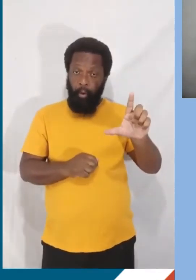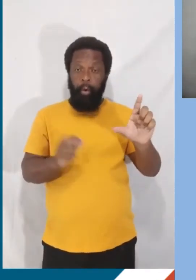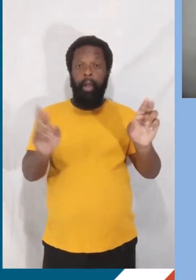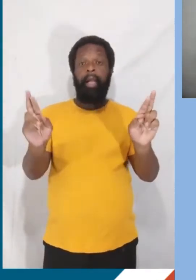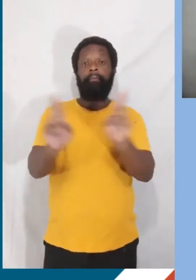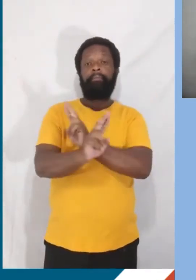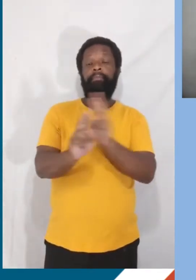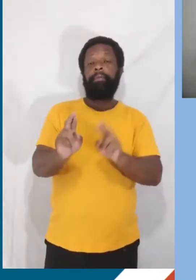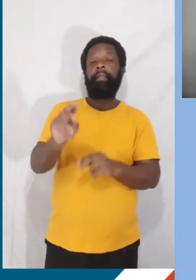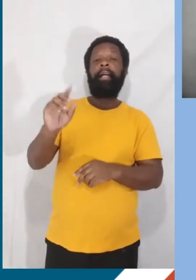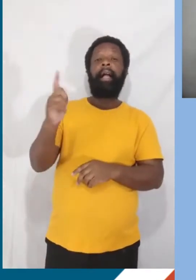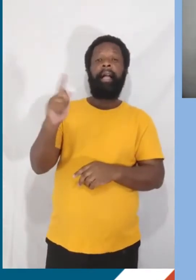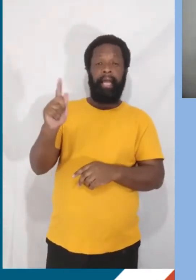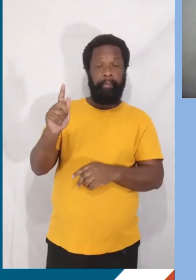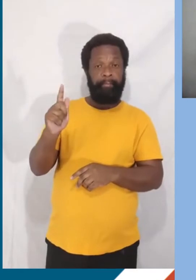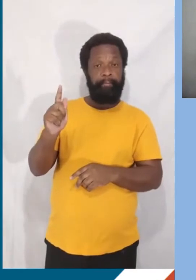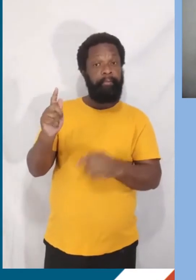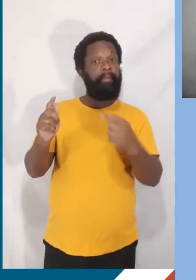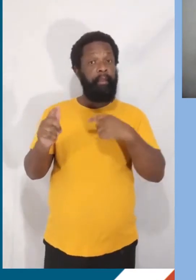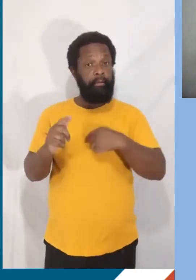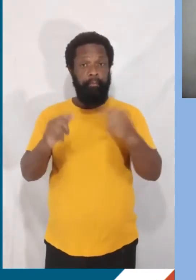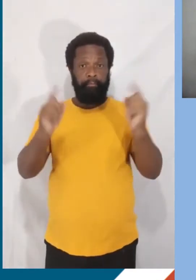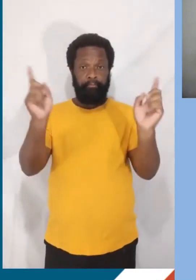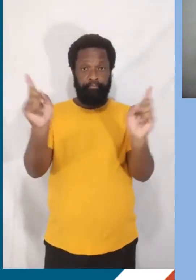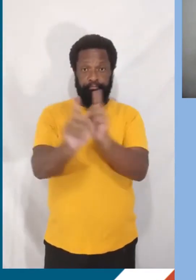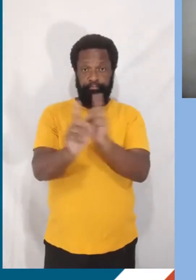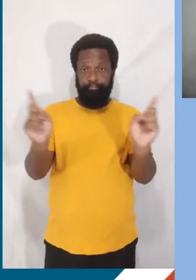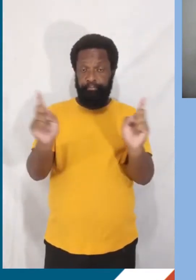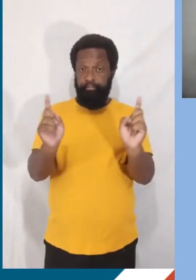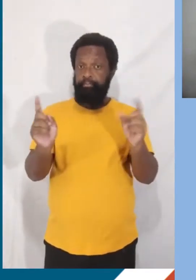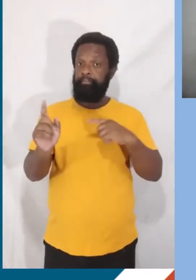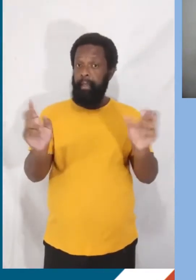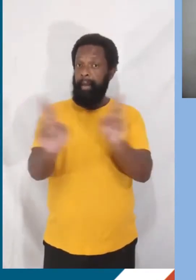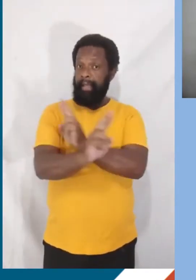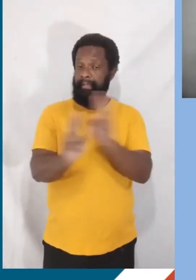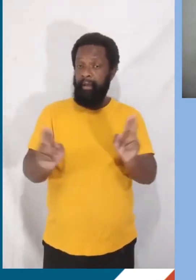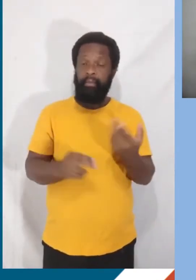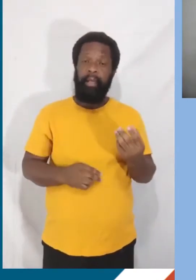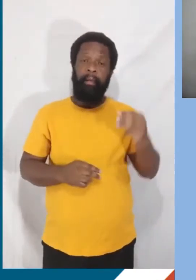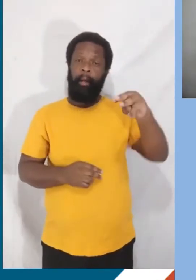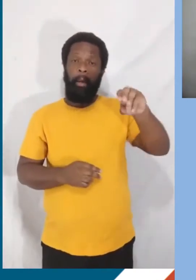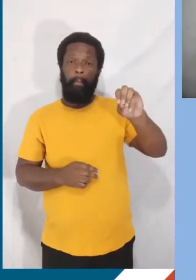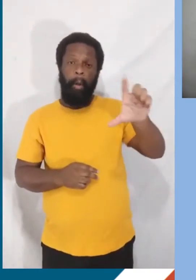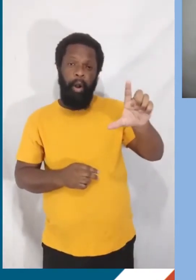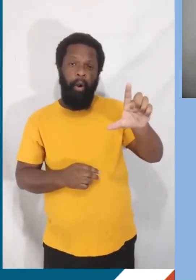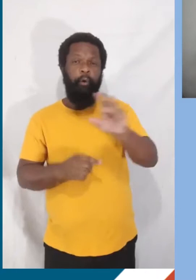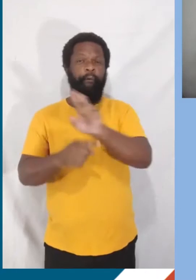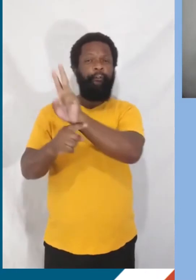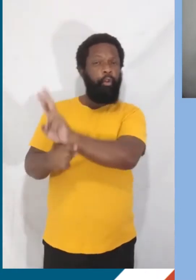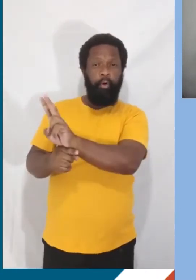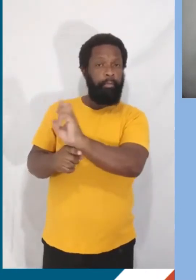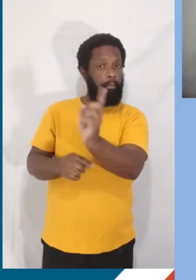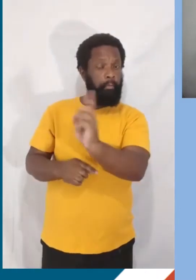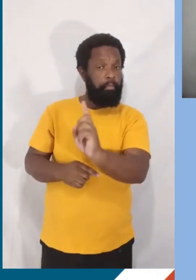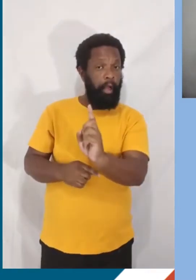que é a massa molar. Então eu vou estabelecer essa discussão entre essas duas relações. Eu não vou discutir mol com